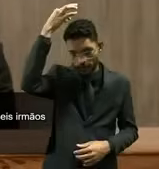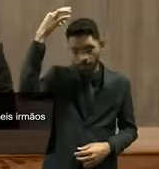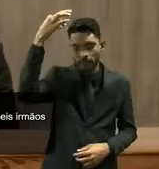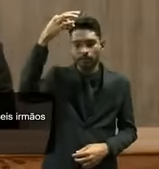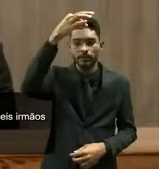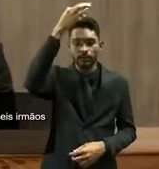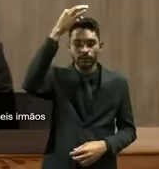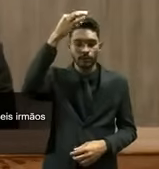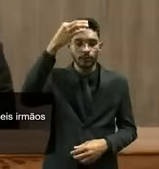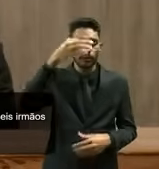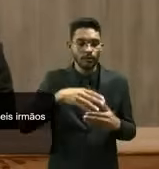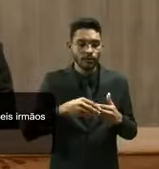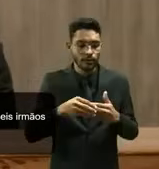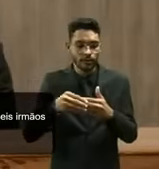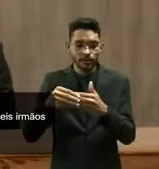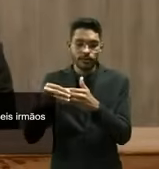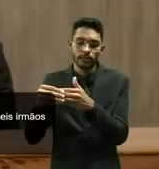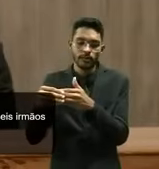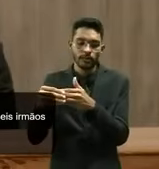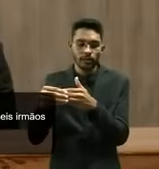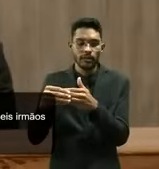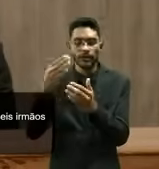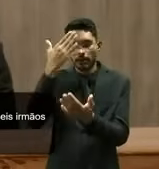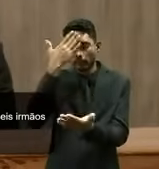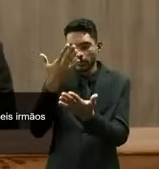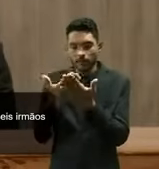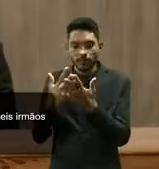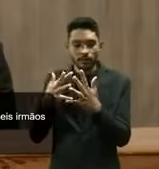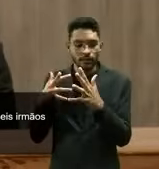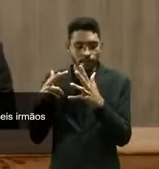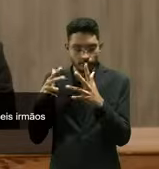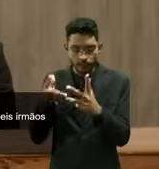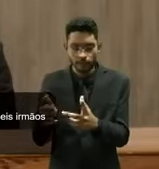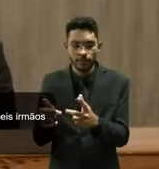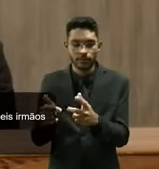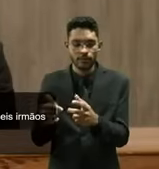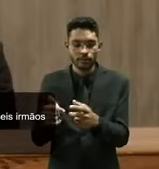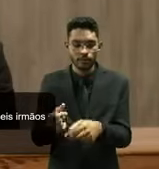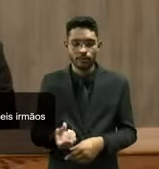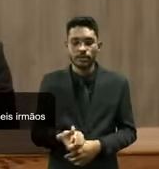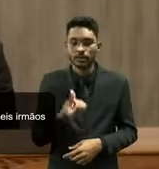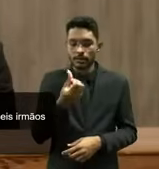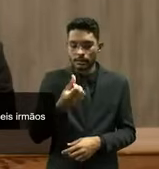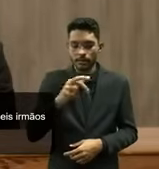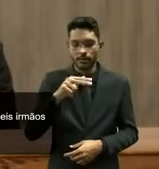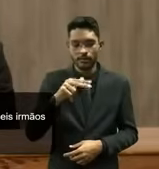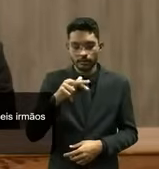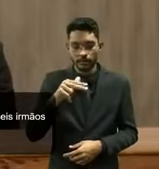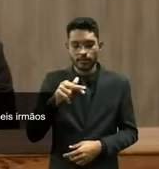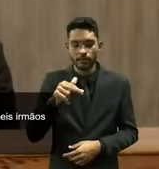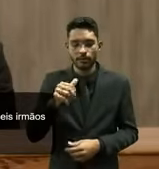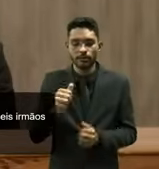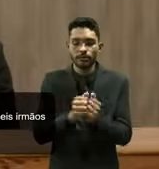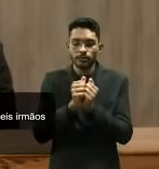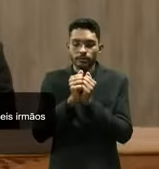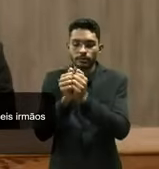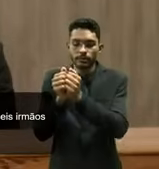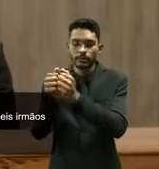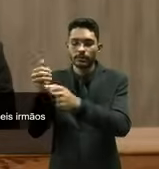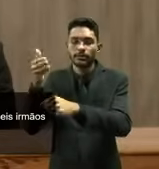eles nada duvidando e também estes Seis Irmãos foram comigo e entramos em casa daqueles